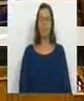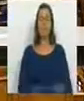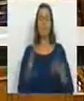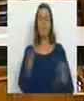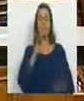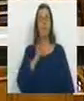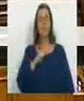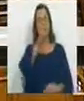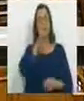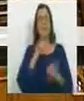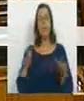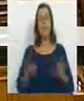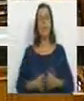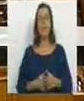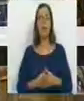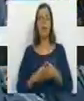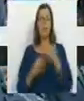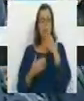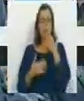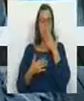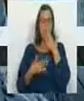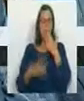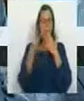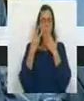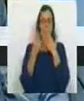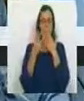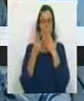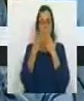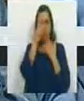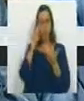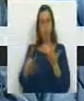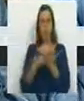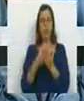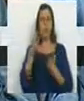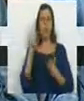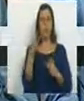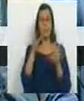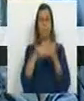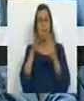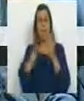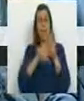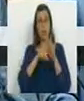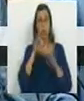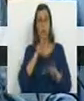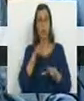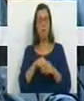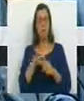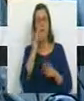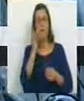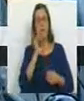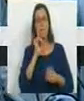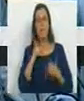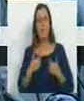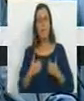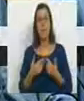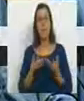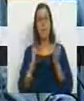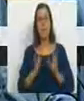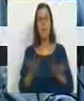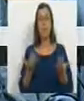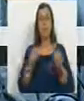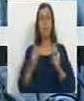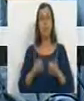Senhora Ministra, eu queria fazer três sugestões relativamente ao relatório de segurança interna, que parece ser importante. É